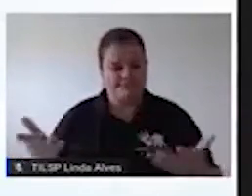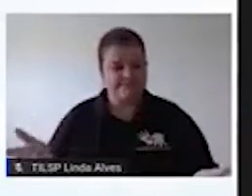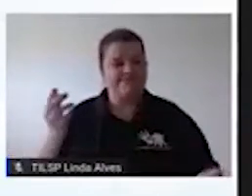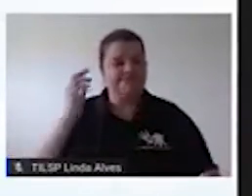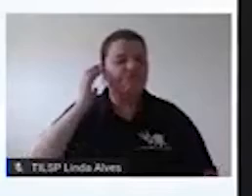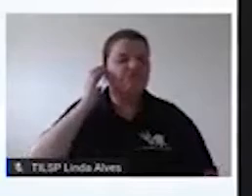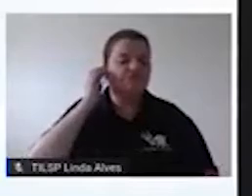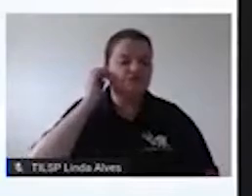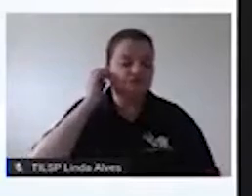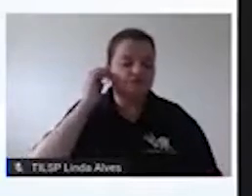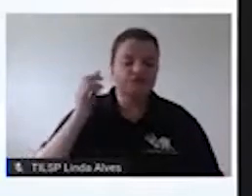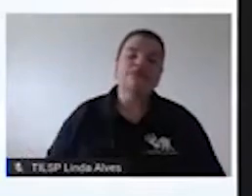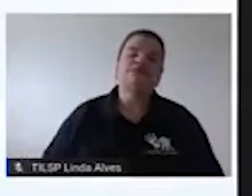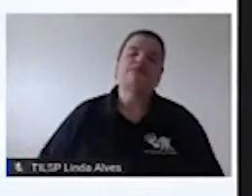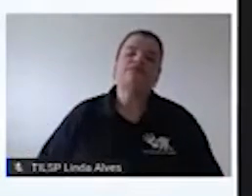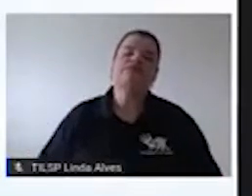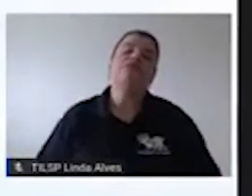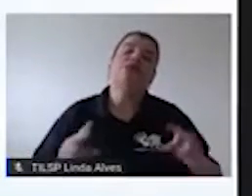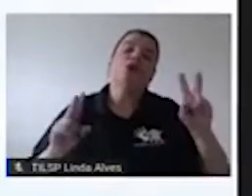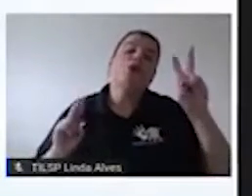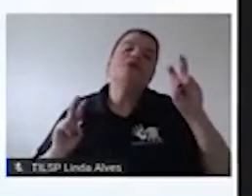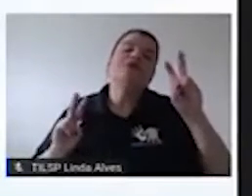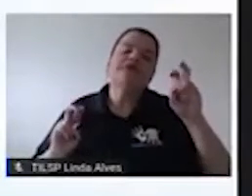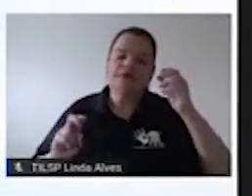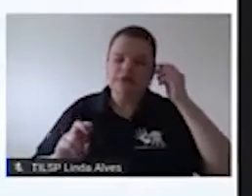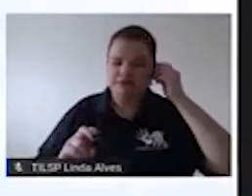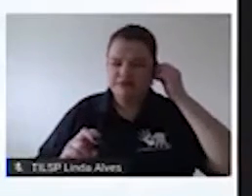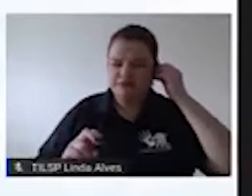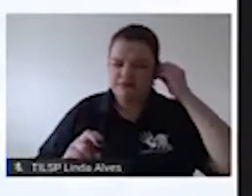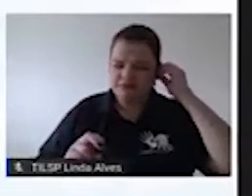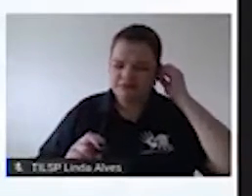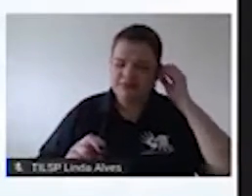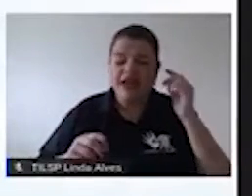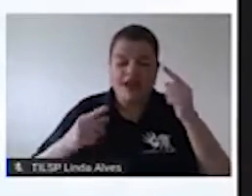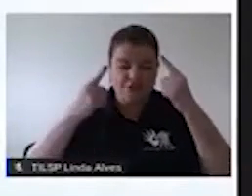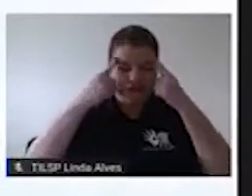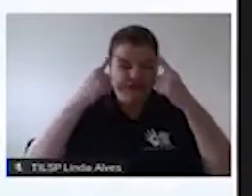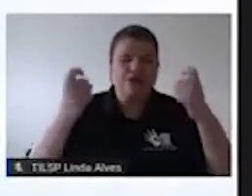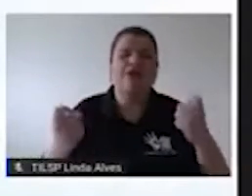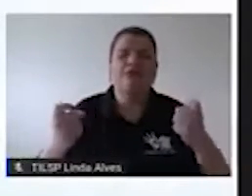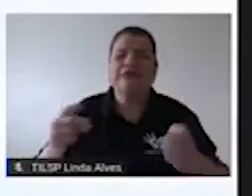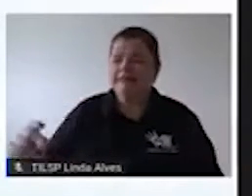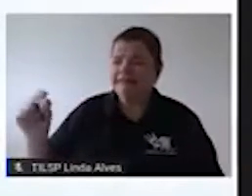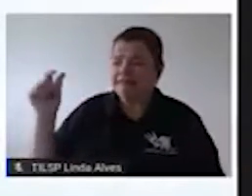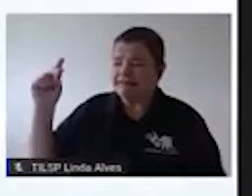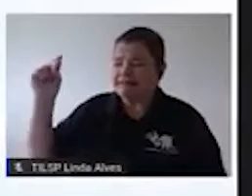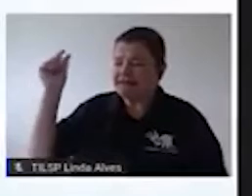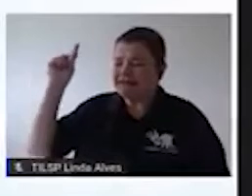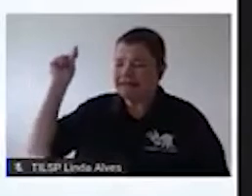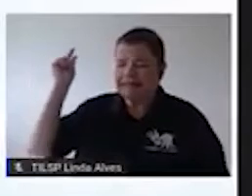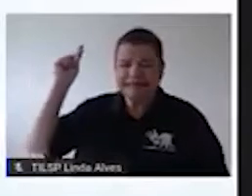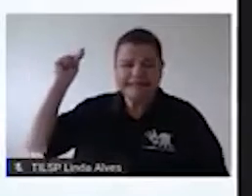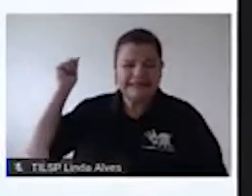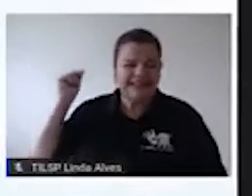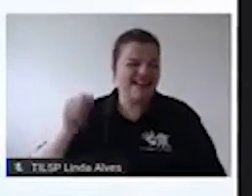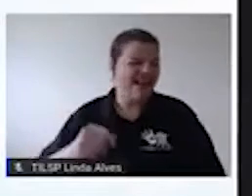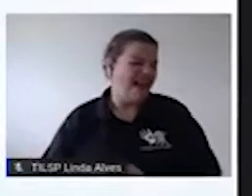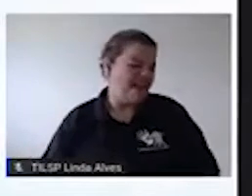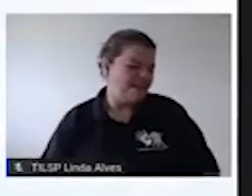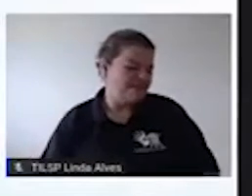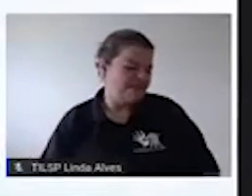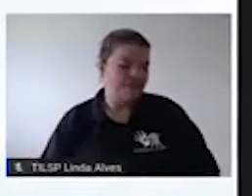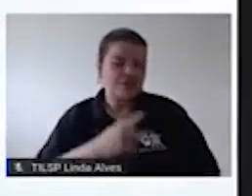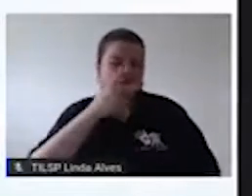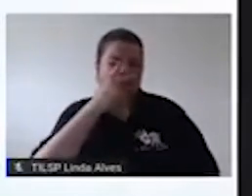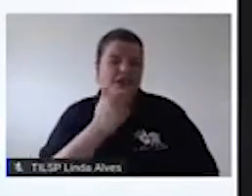né? Porque o tema, você sabe que a violência, por muito tempo, ela foi tratada como um assunto